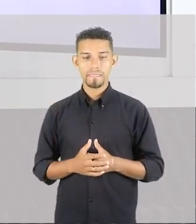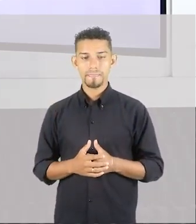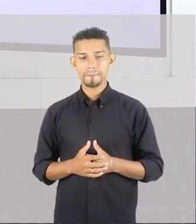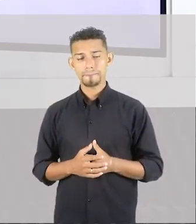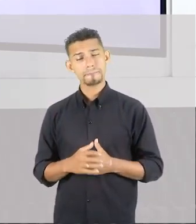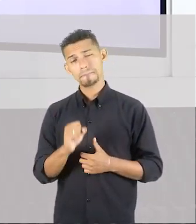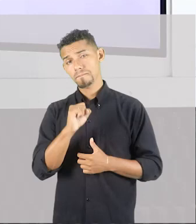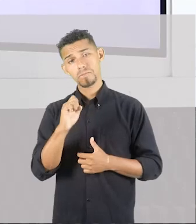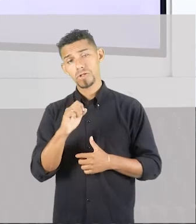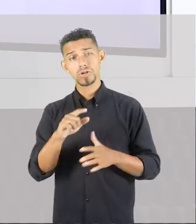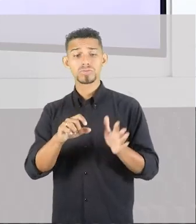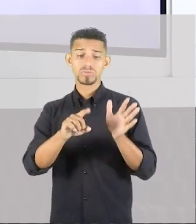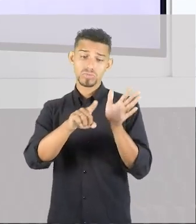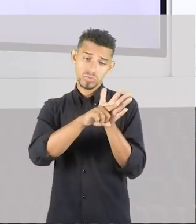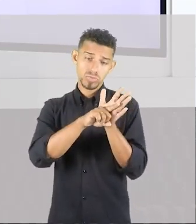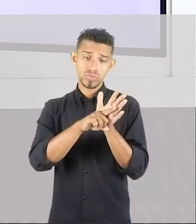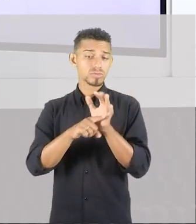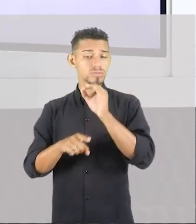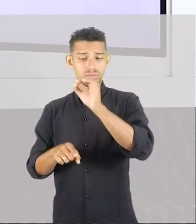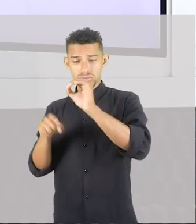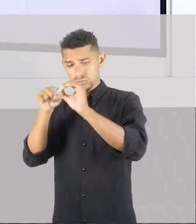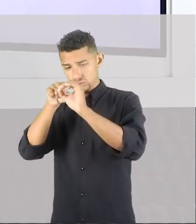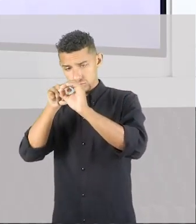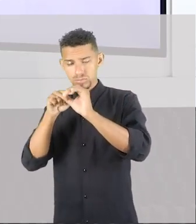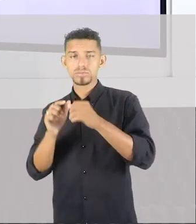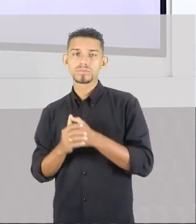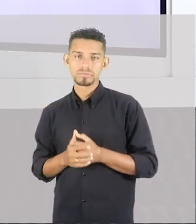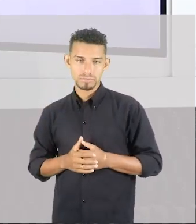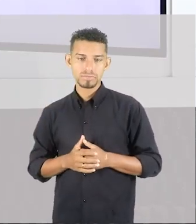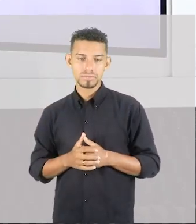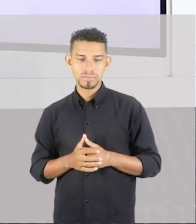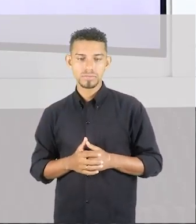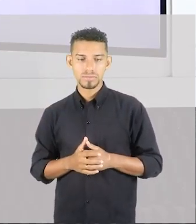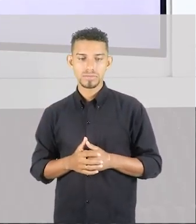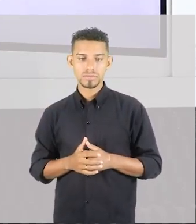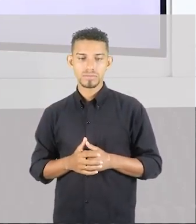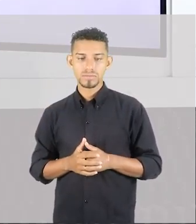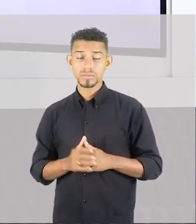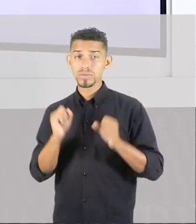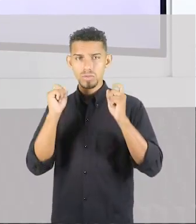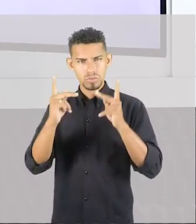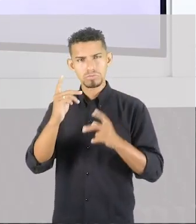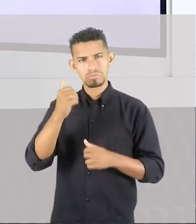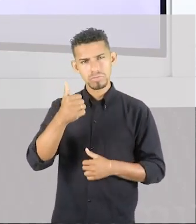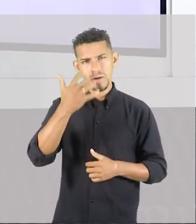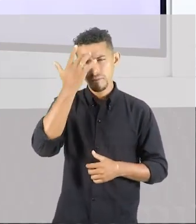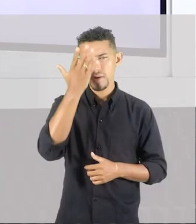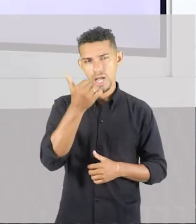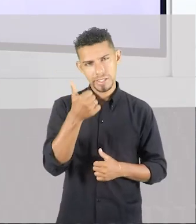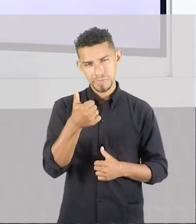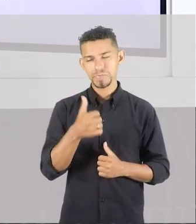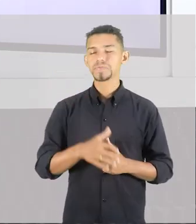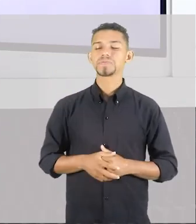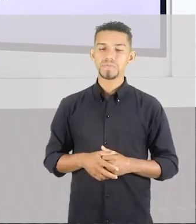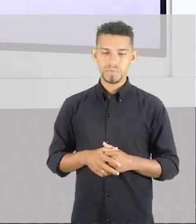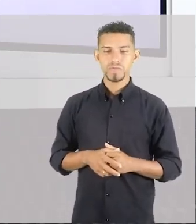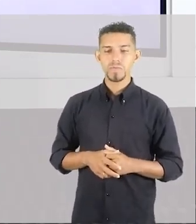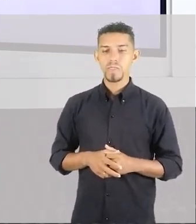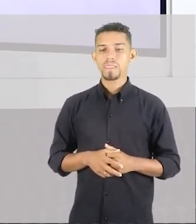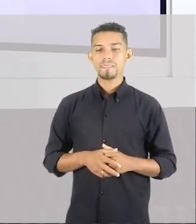fosse negativa, a carga negativa, a força ficaria saindo do plano do papel. Beleza pura? Vamos passar aí. Então